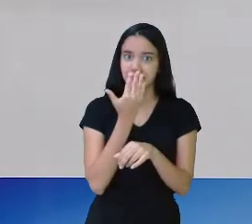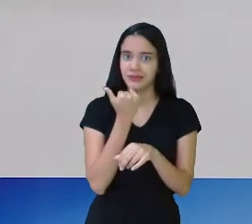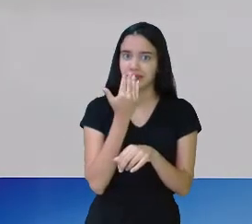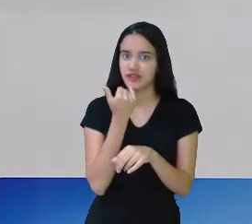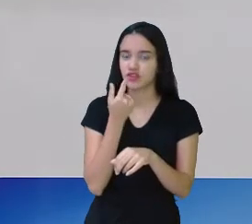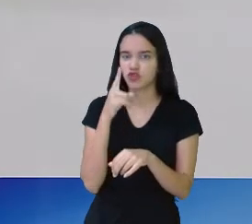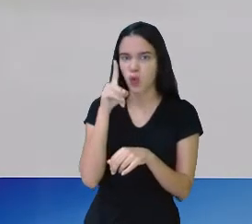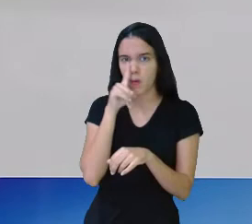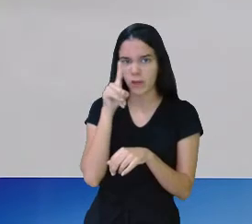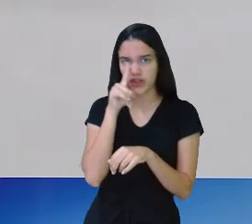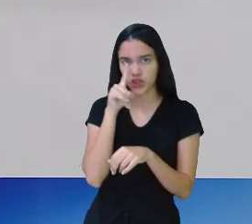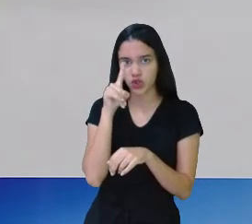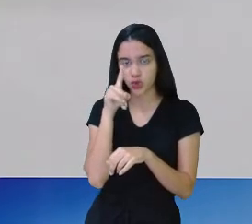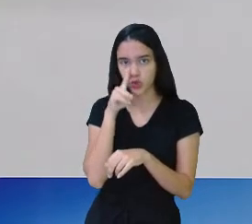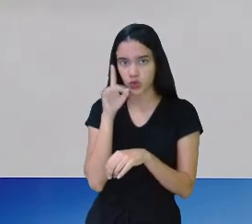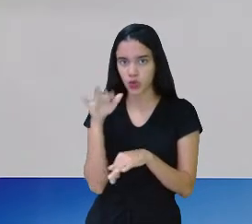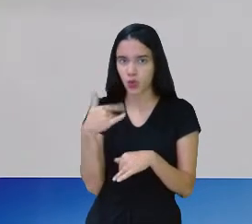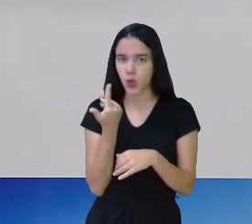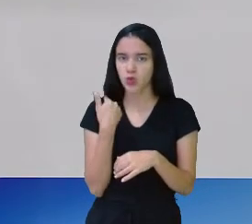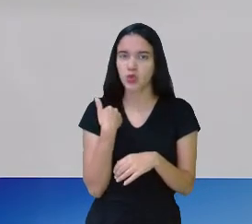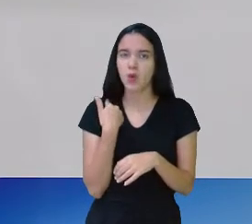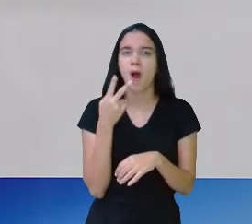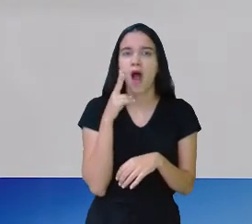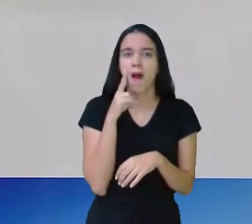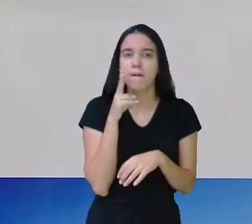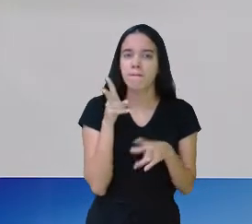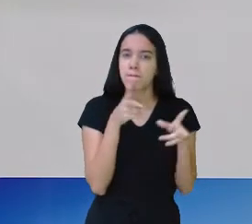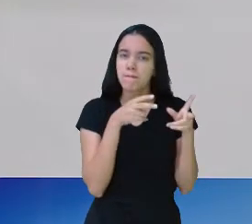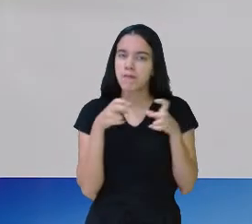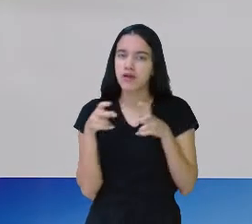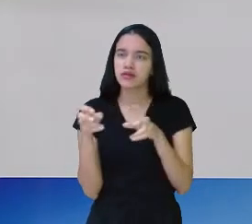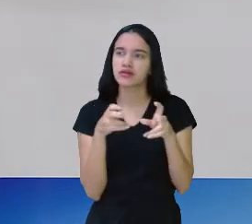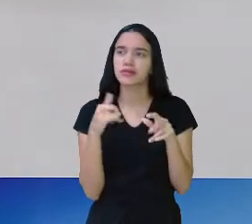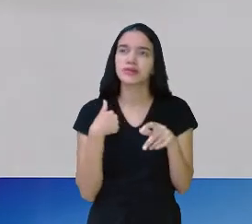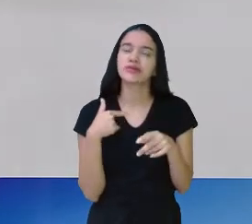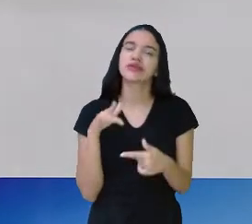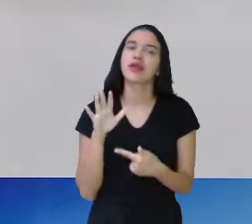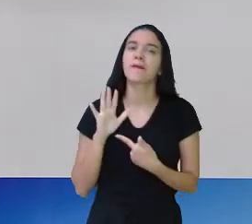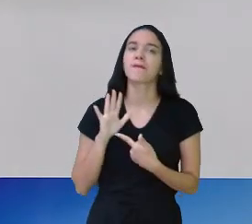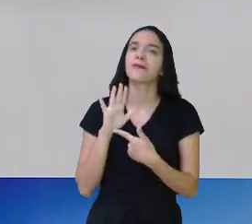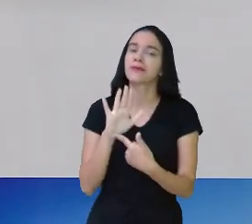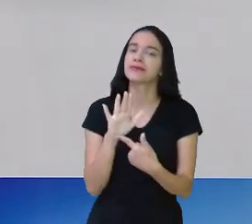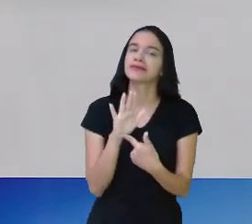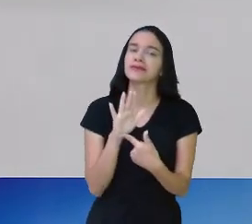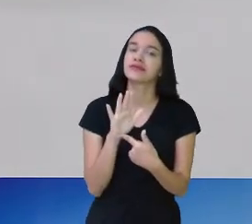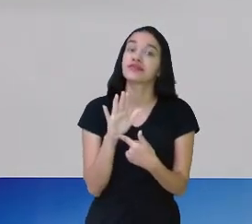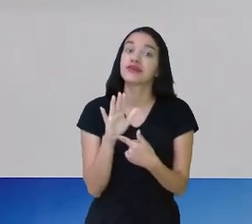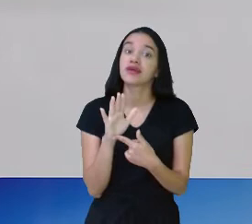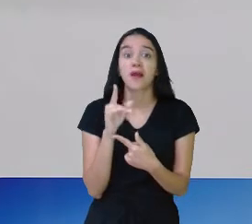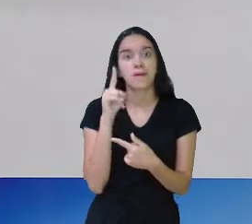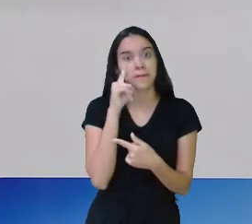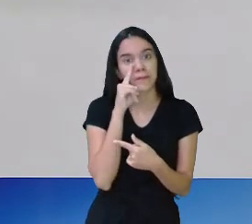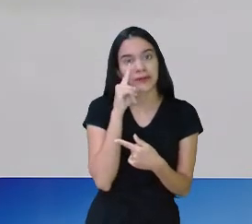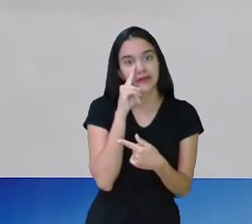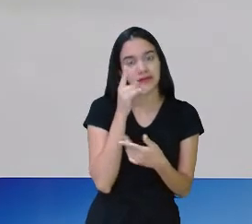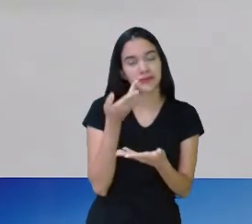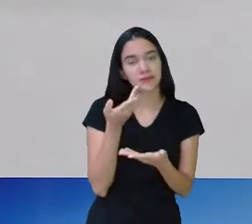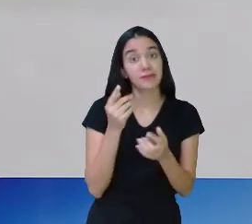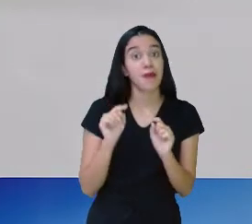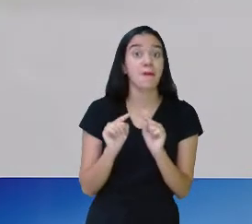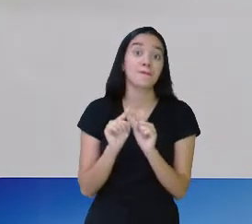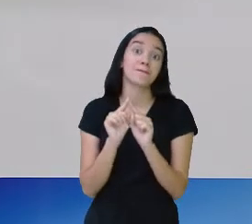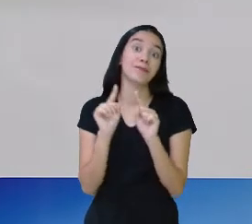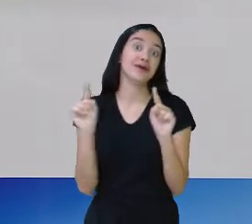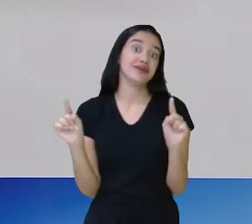biscoito, dá uma olhadinha na forma dele. Eu poderia ter trazido, né, alguns, mas eu preferi